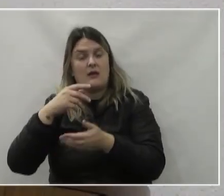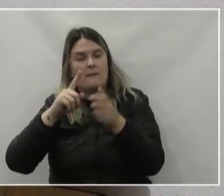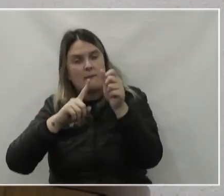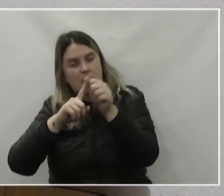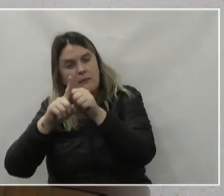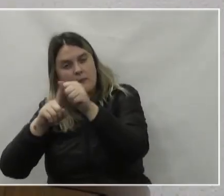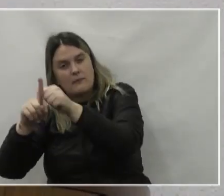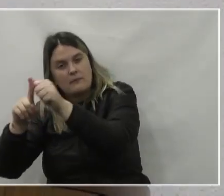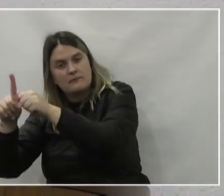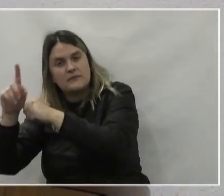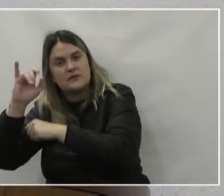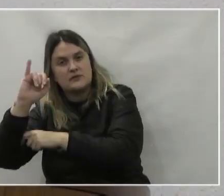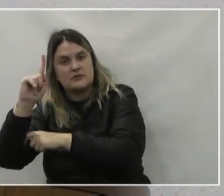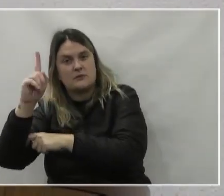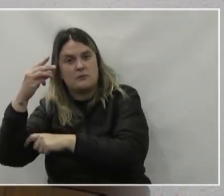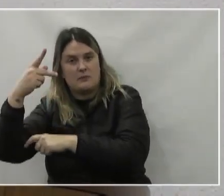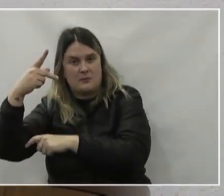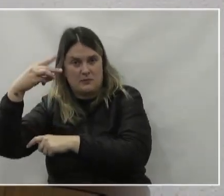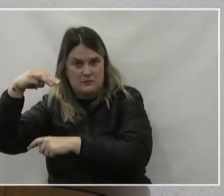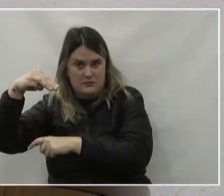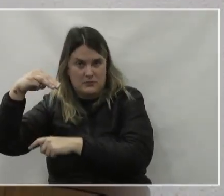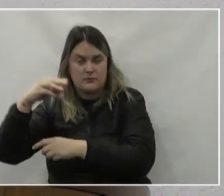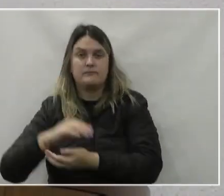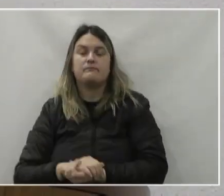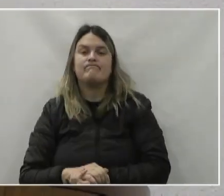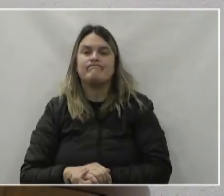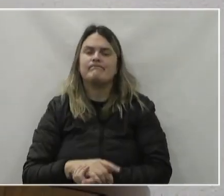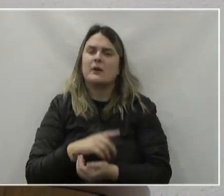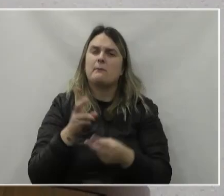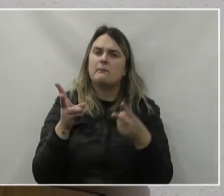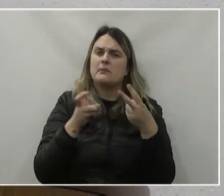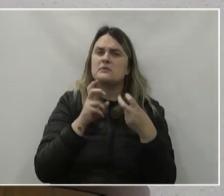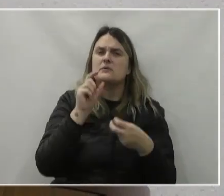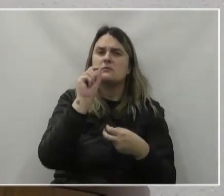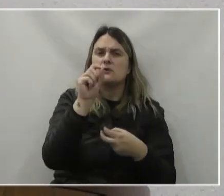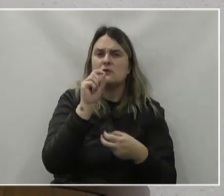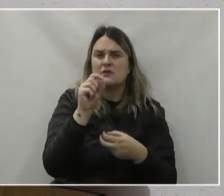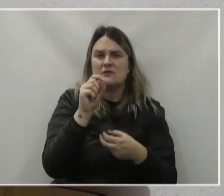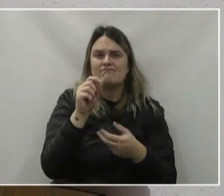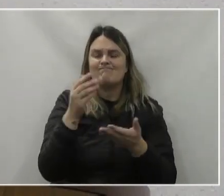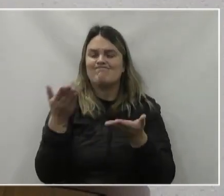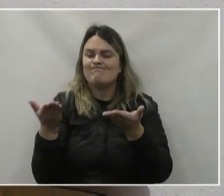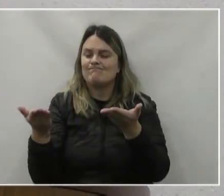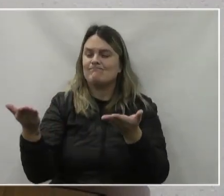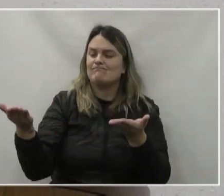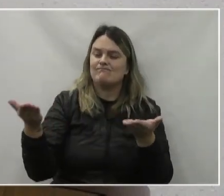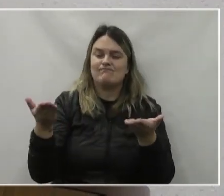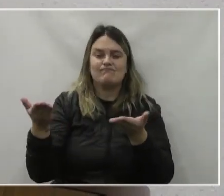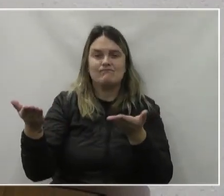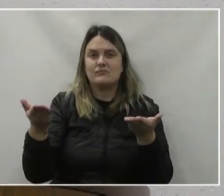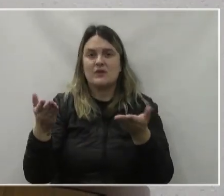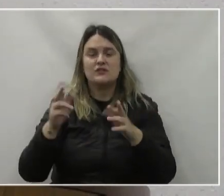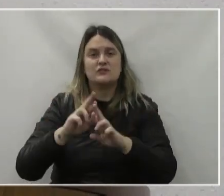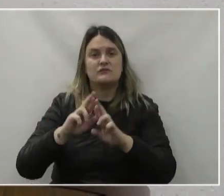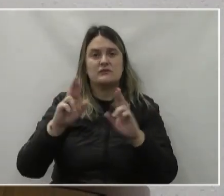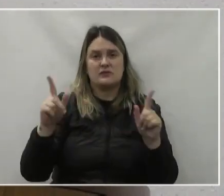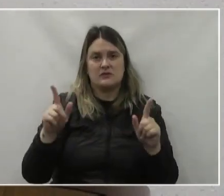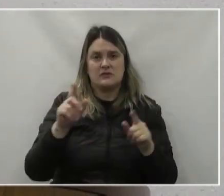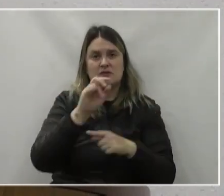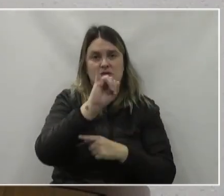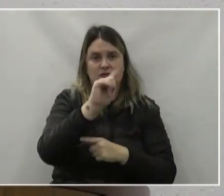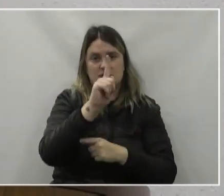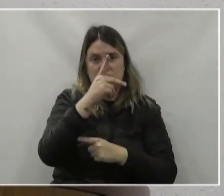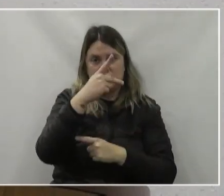se dando no IGPM. Então, nós tínhamos indicadores díspares que, em determinado momento, o